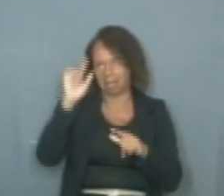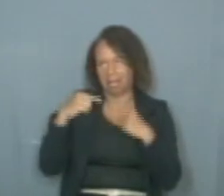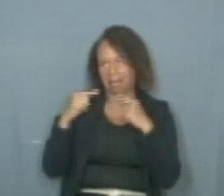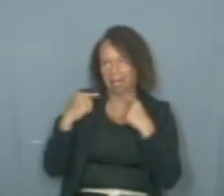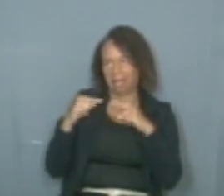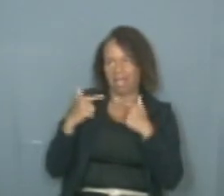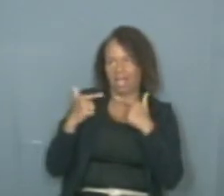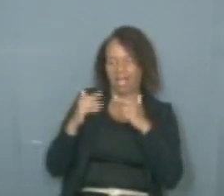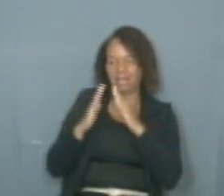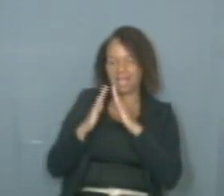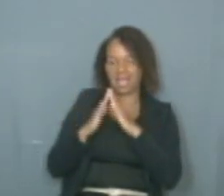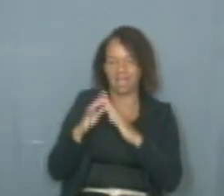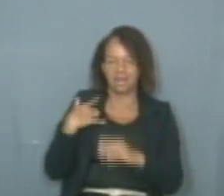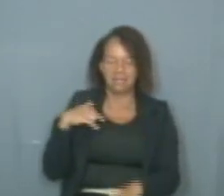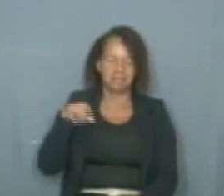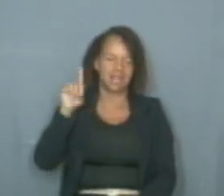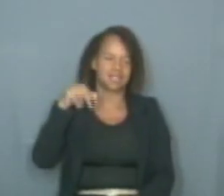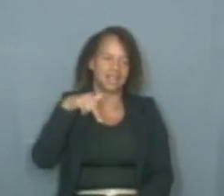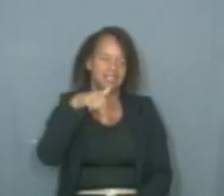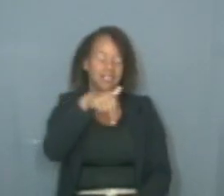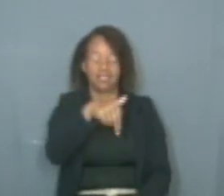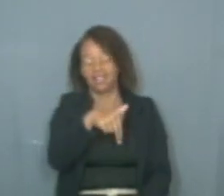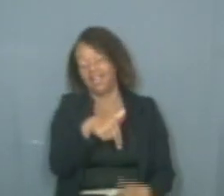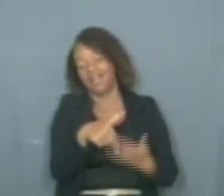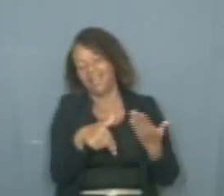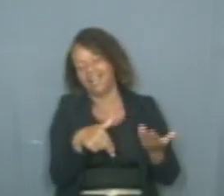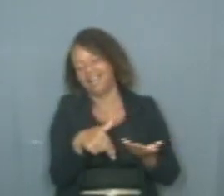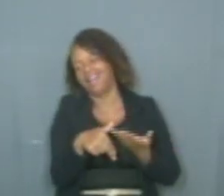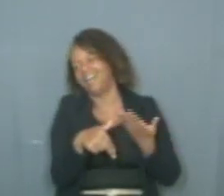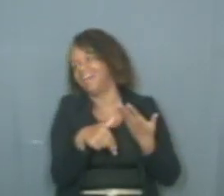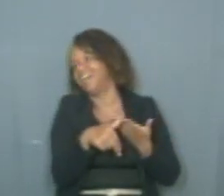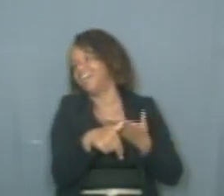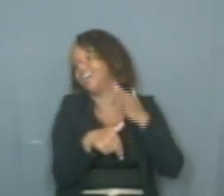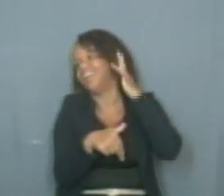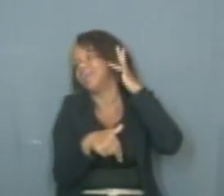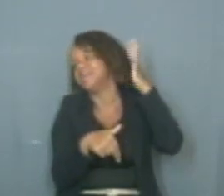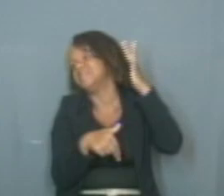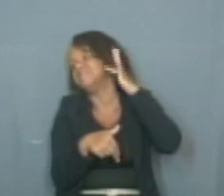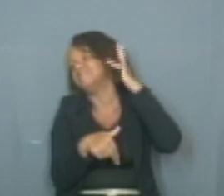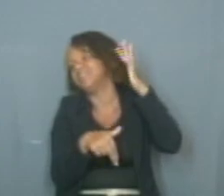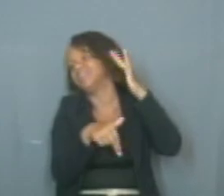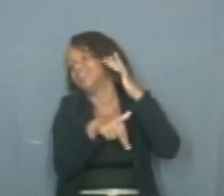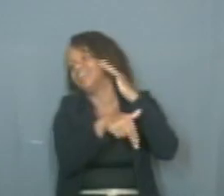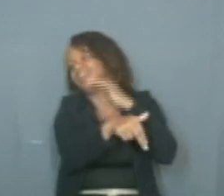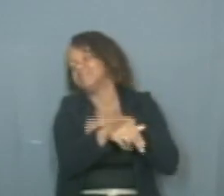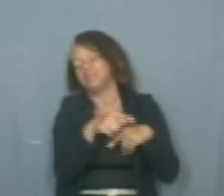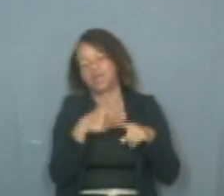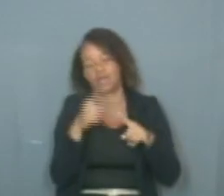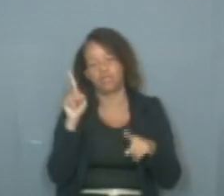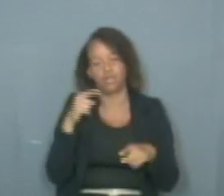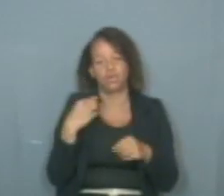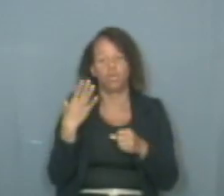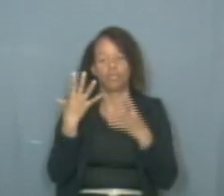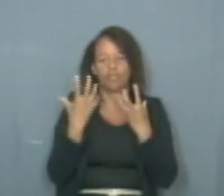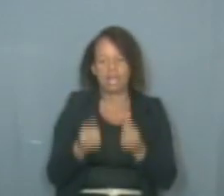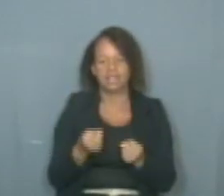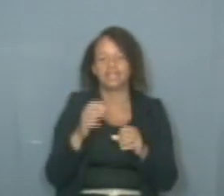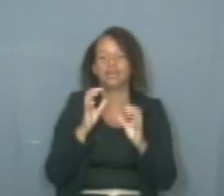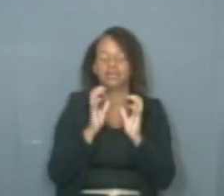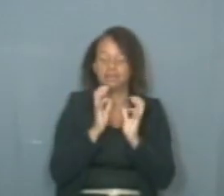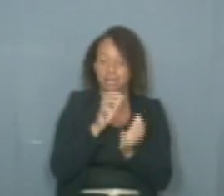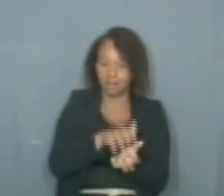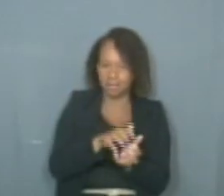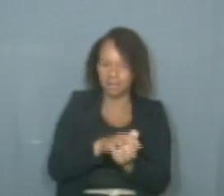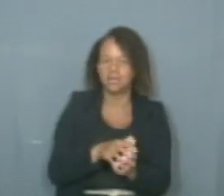que diz que quando eu passo ali eu fico toda fofa. Eu fico toda fofa porque a pessoa vindo de Bodocó, conseguir